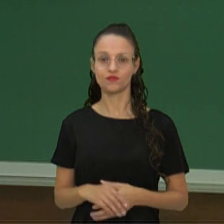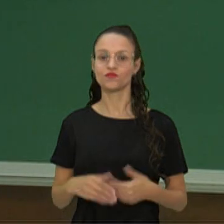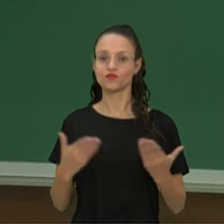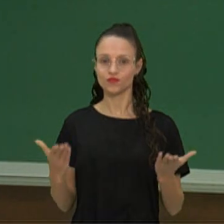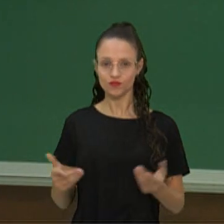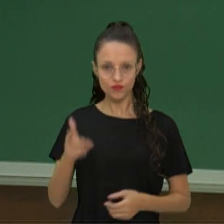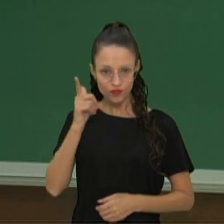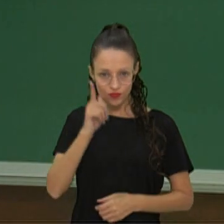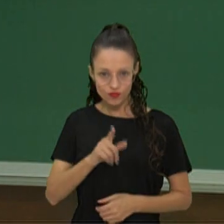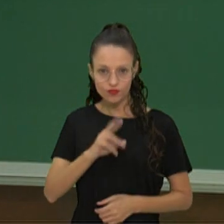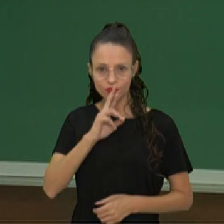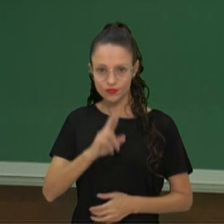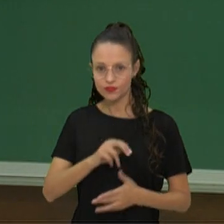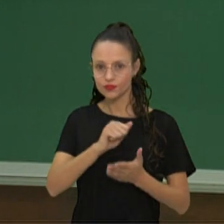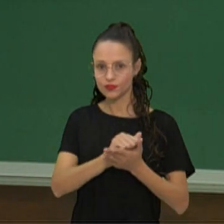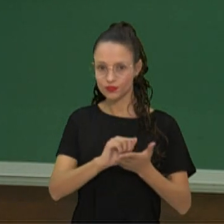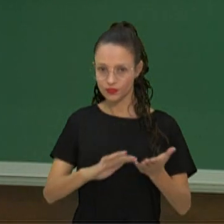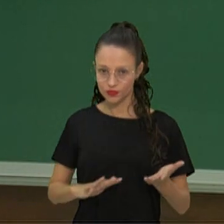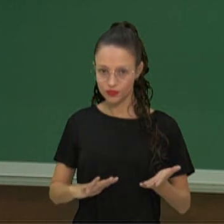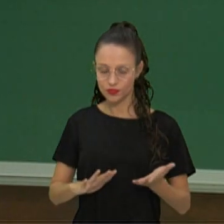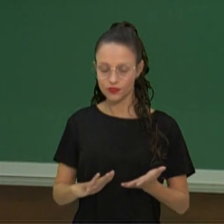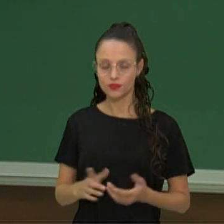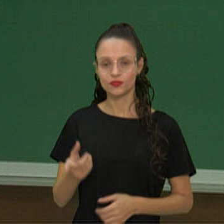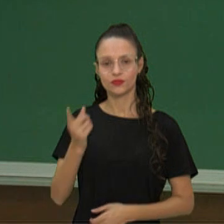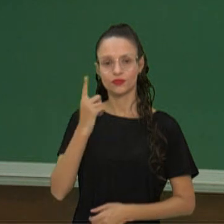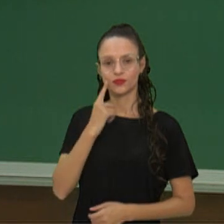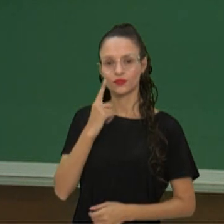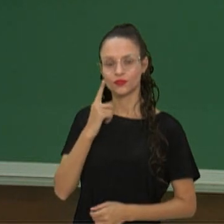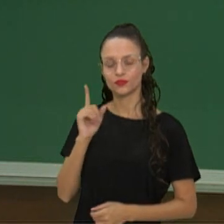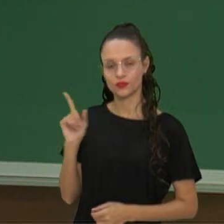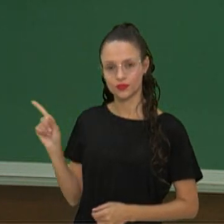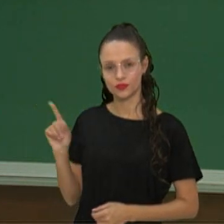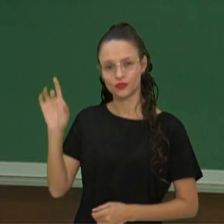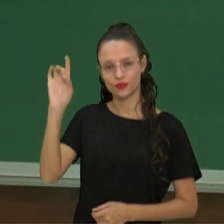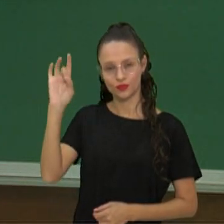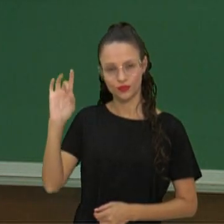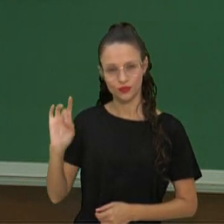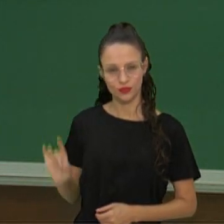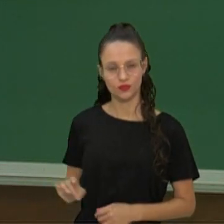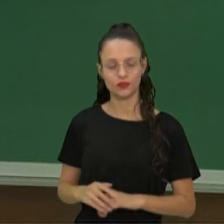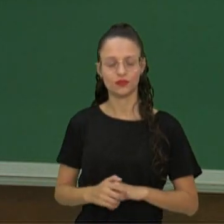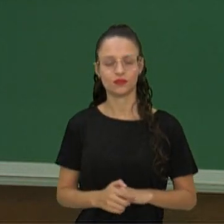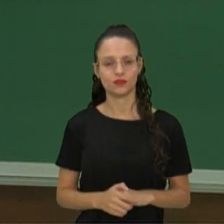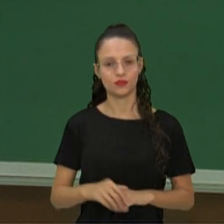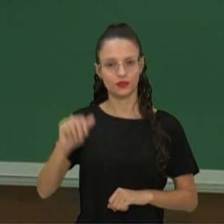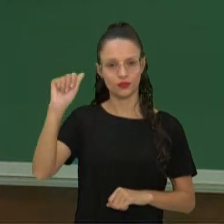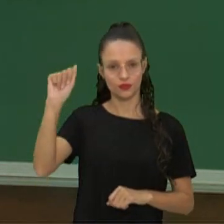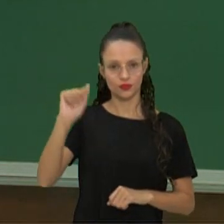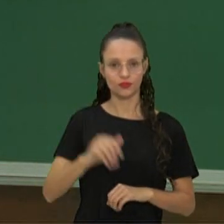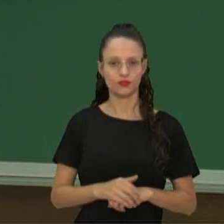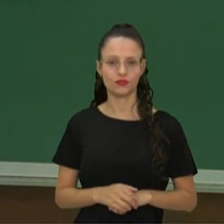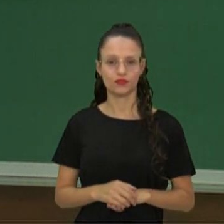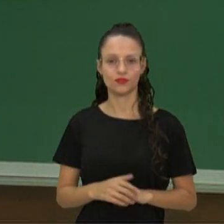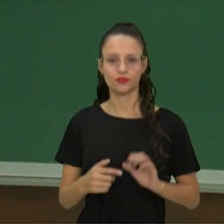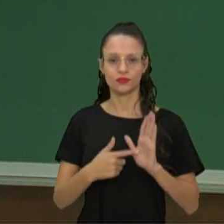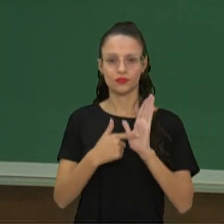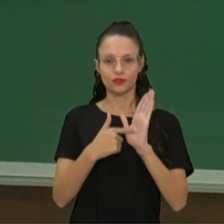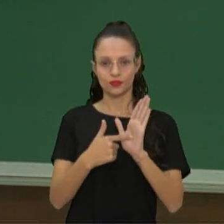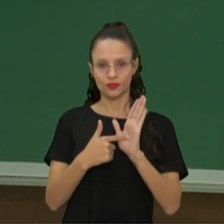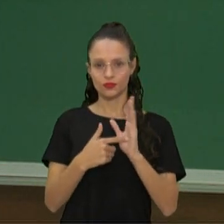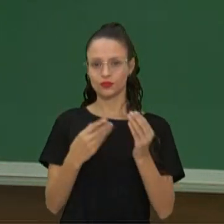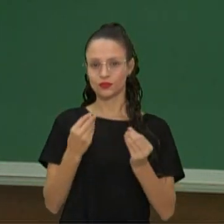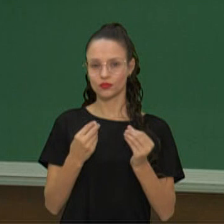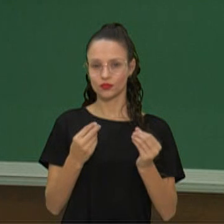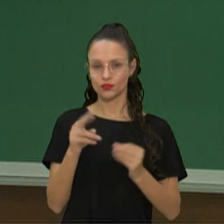E aí, pessoal, conseguiram resolver o exercício? Vamos ver direitinho o que pedia cada coisa? Olha lá, na letra A era para representar a situação usando um